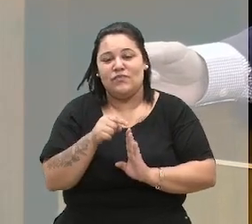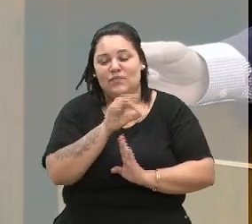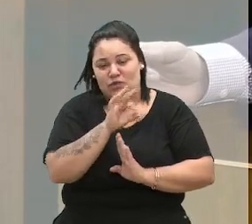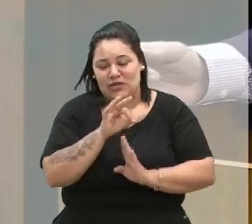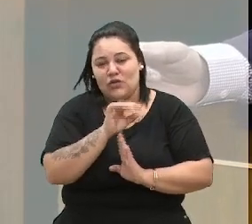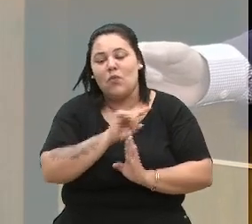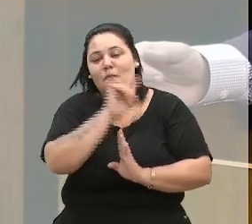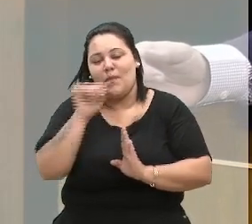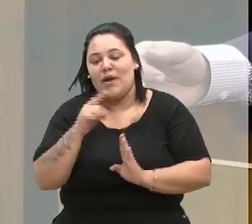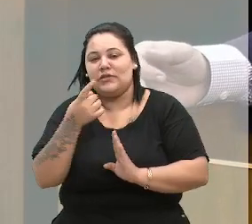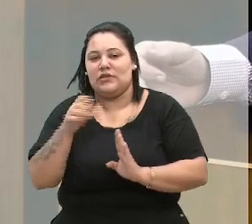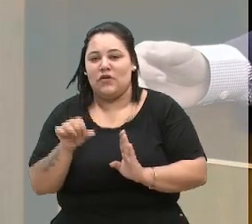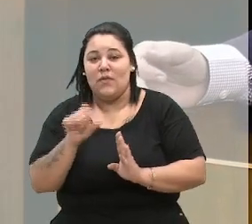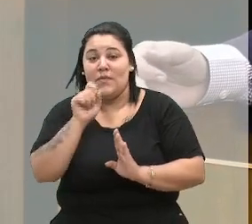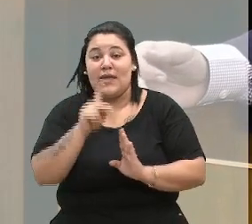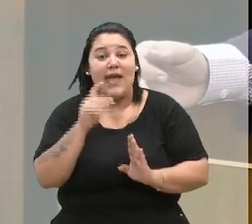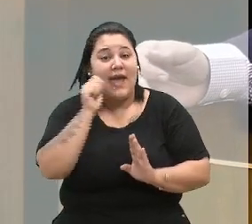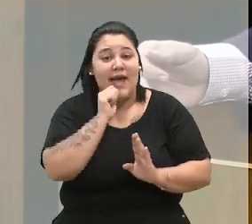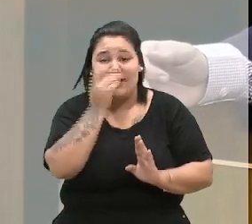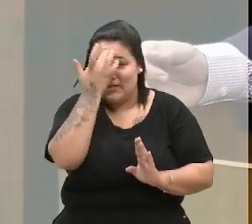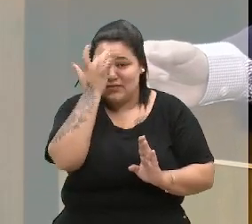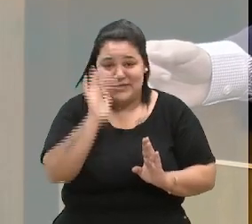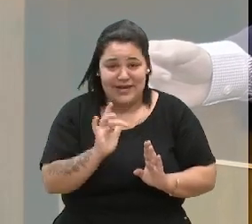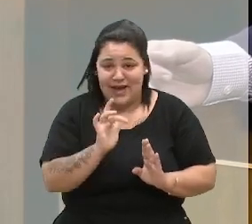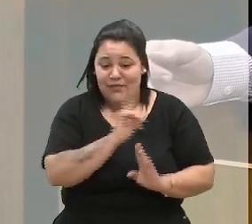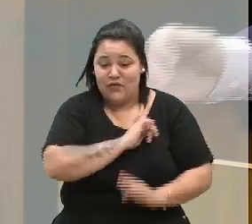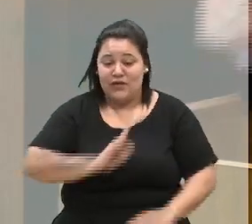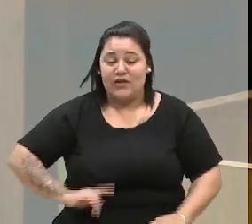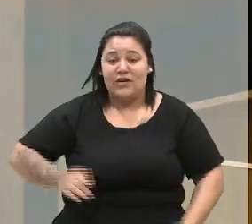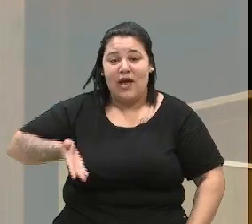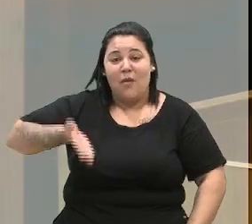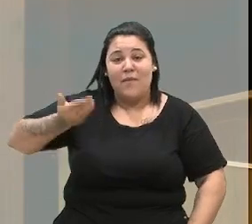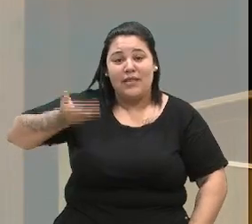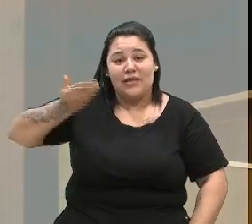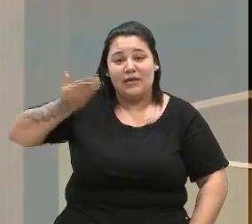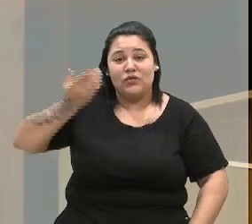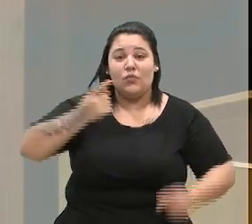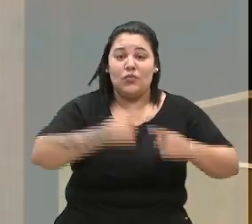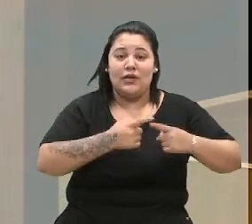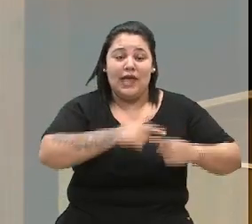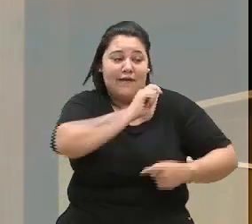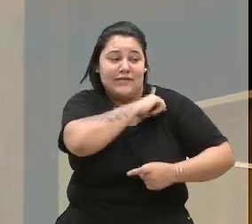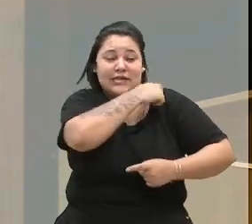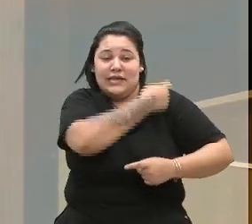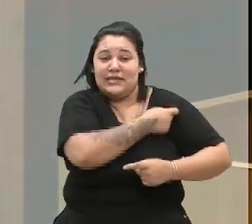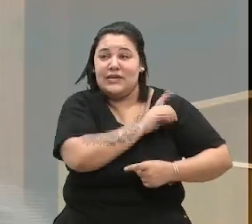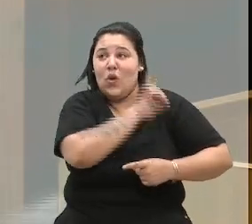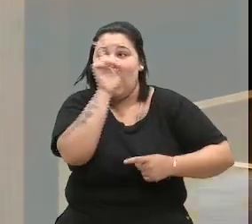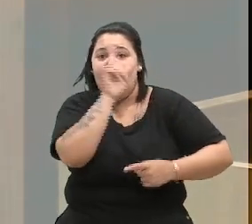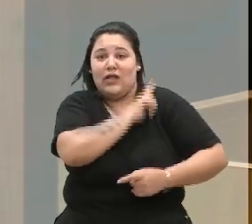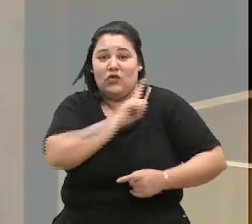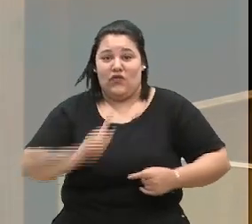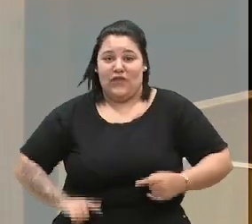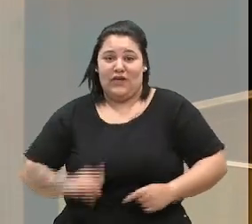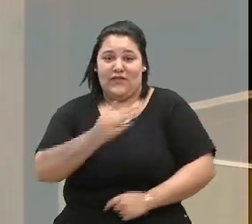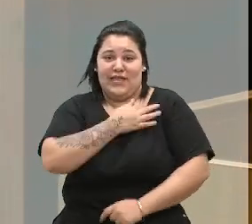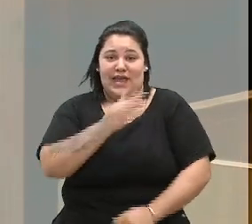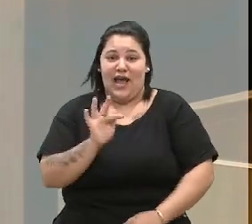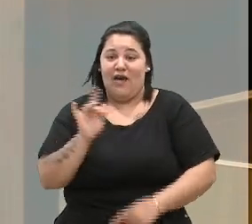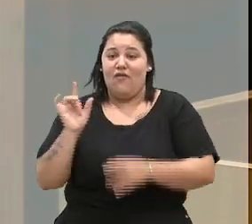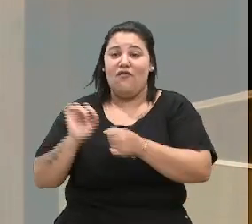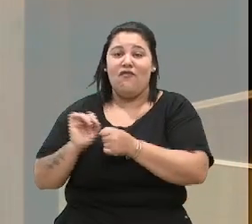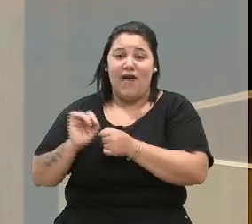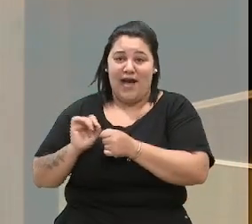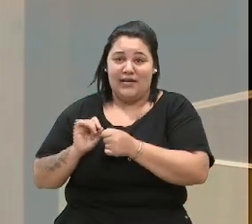não sabe, os governadores estavam aumentando o seu ICMS porque o arcabouço fiscal vindo lá do governo federal faz com